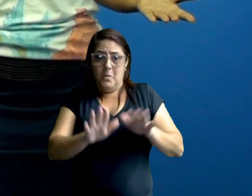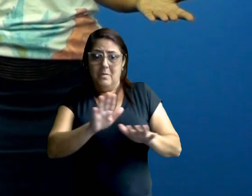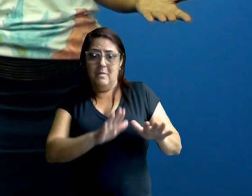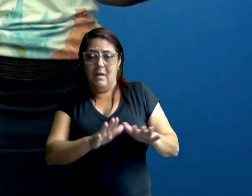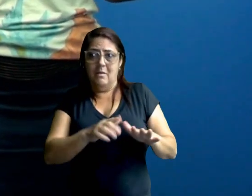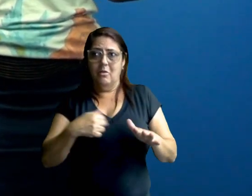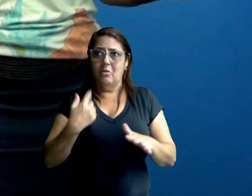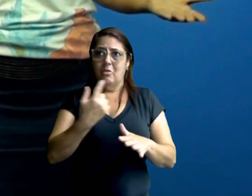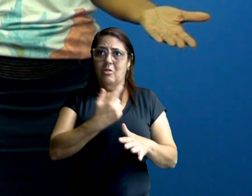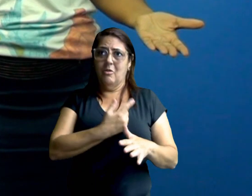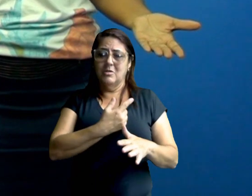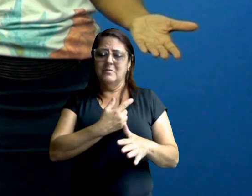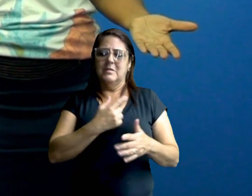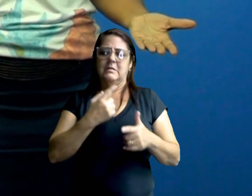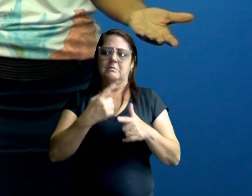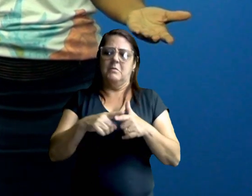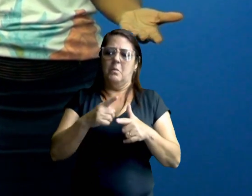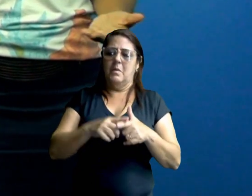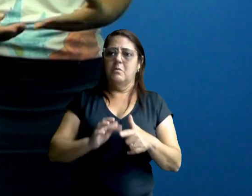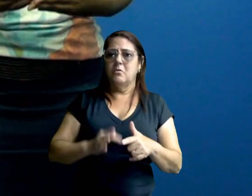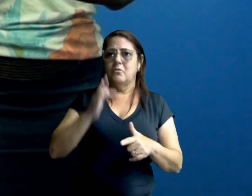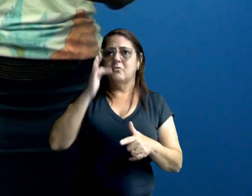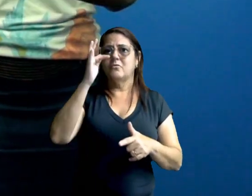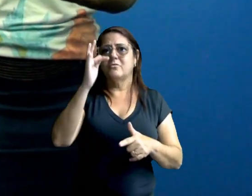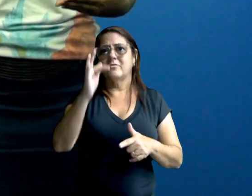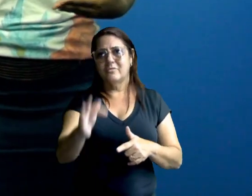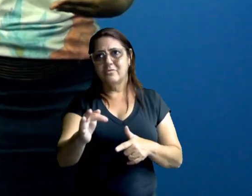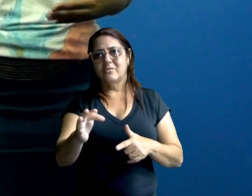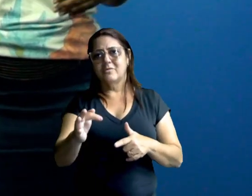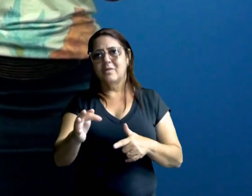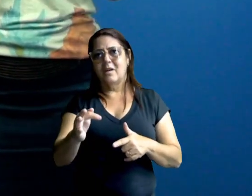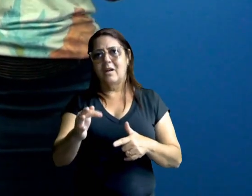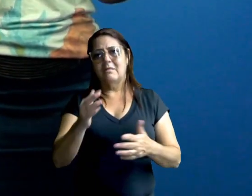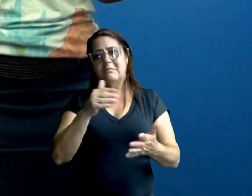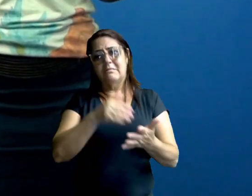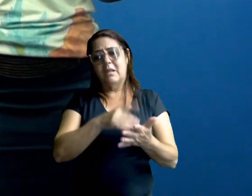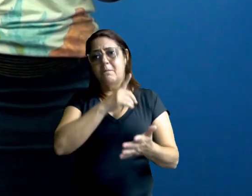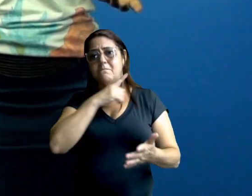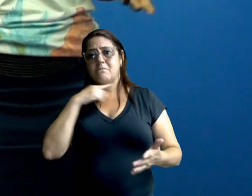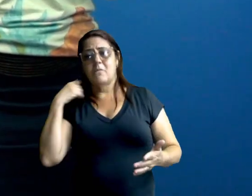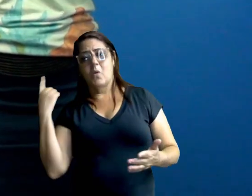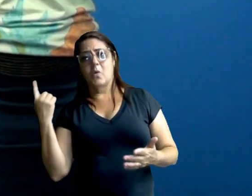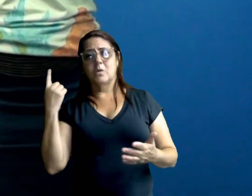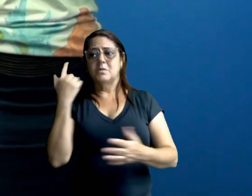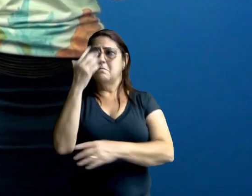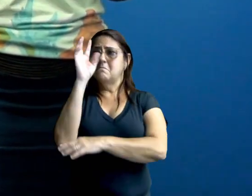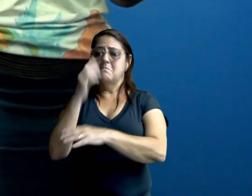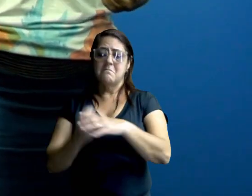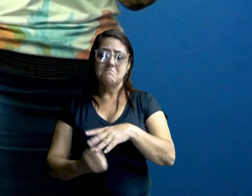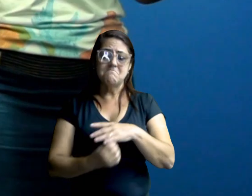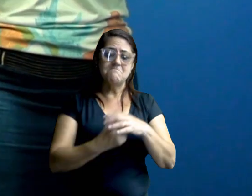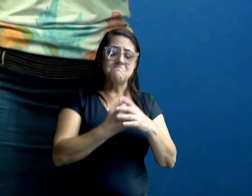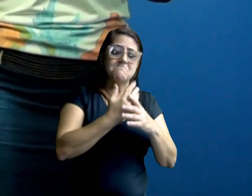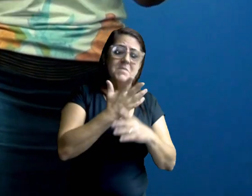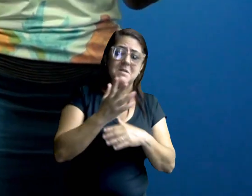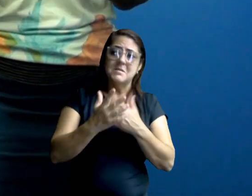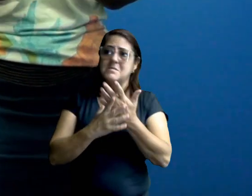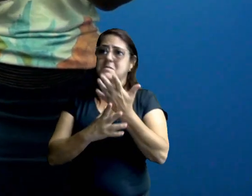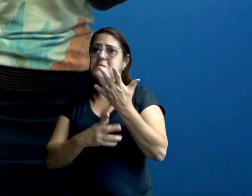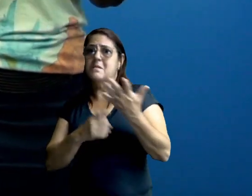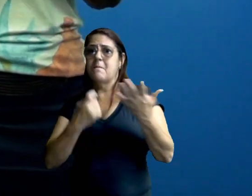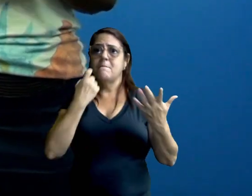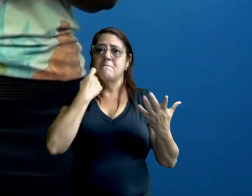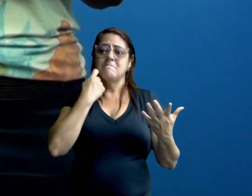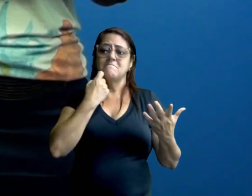vai acabar o quê? Sendo prejudicado e quem sabe a morte de muitos animais, plantas e até mesmo a